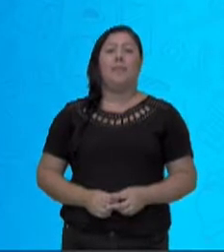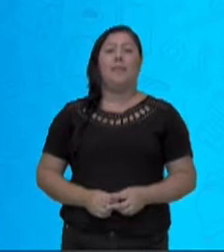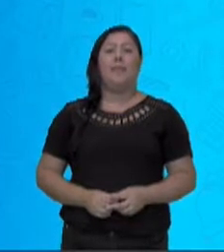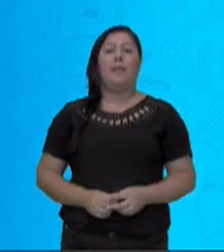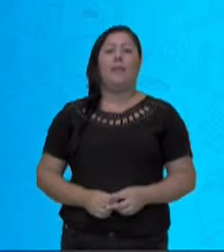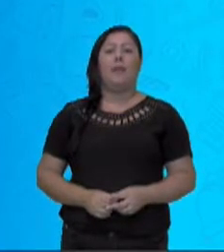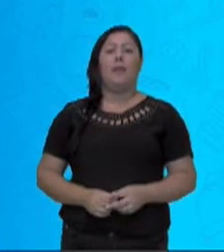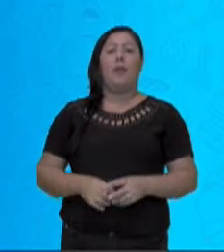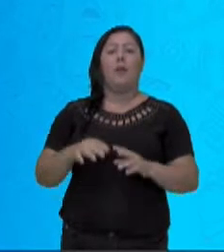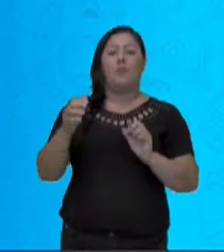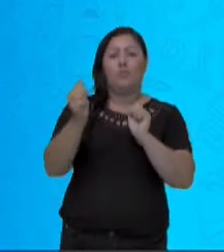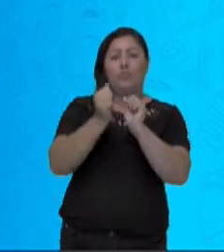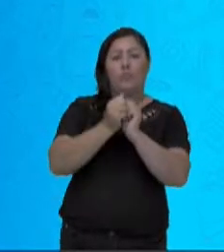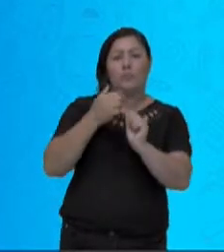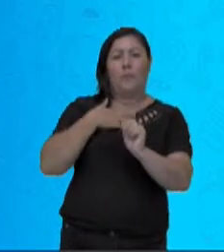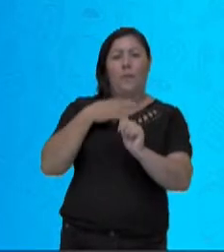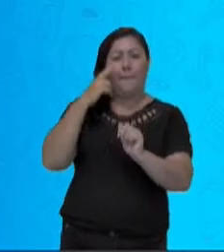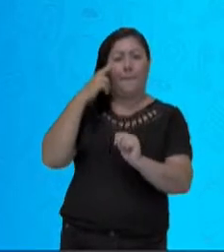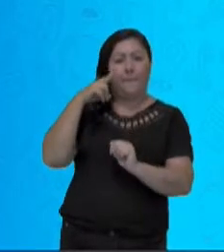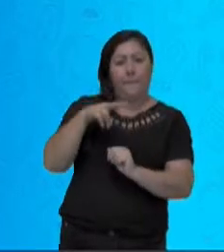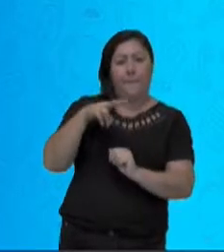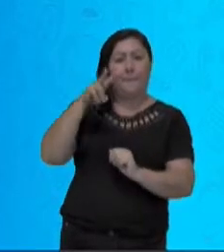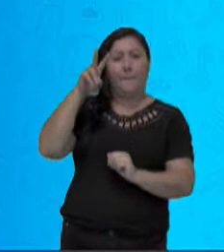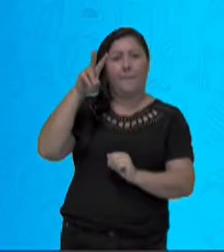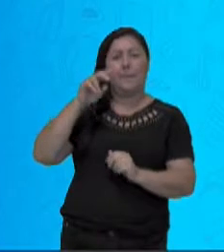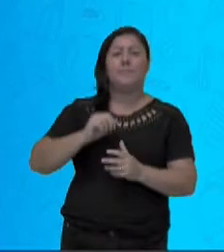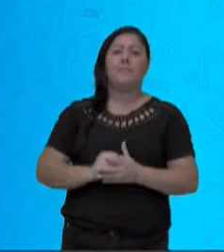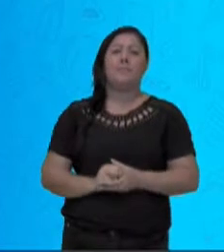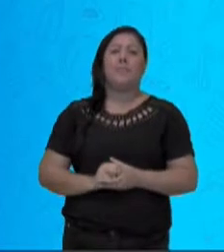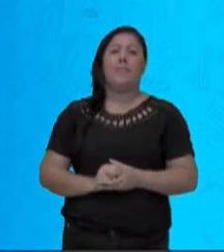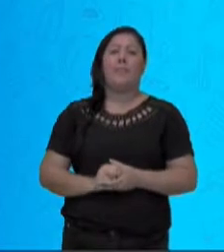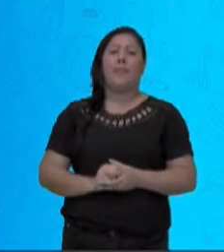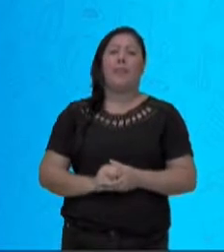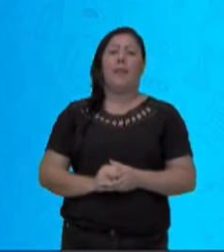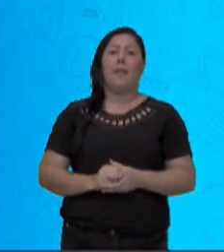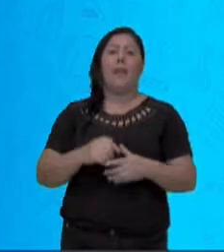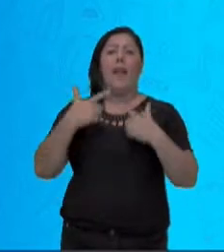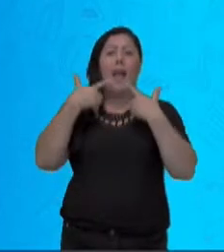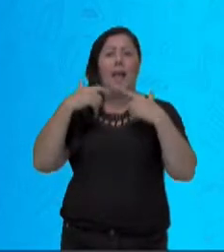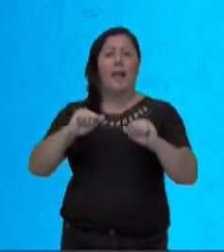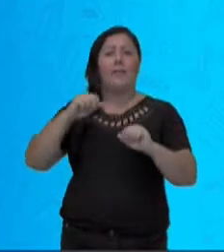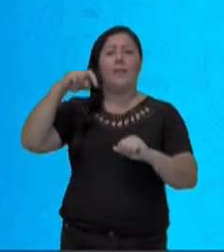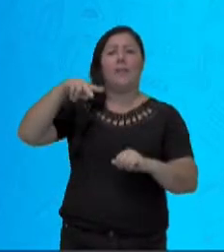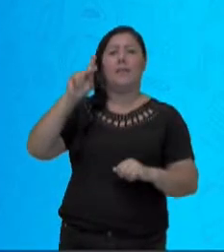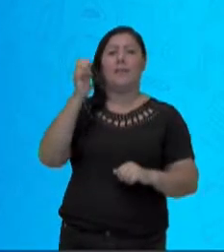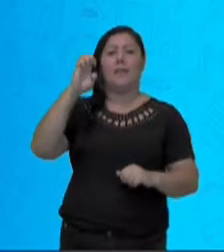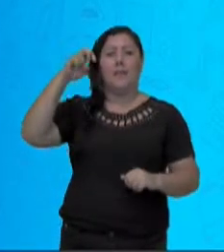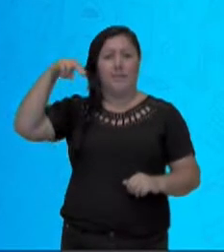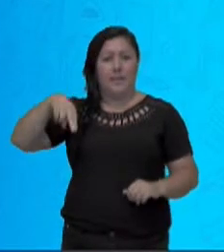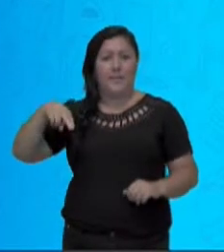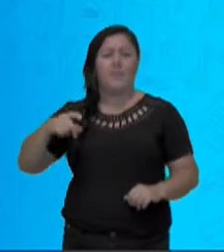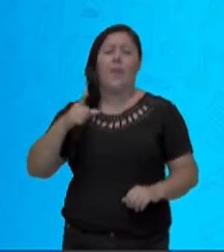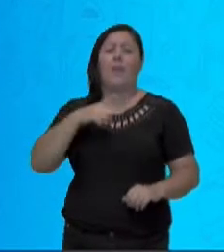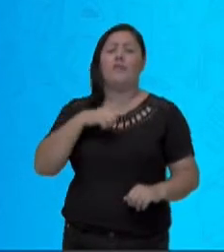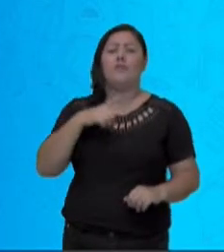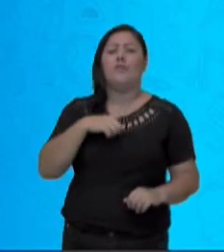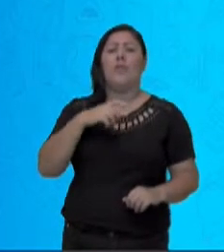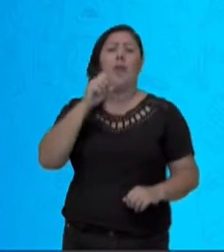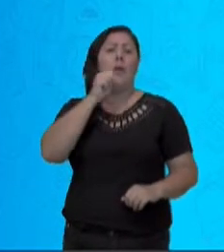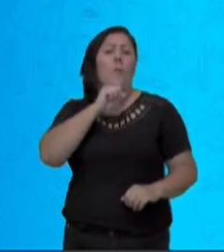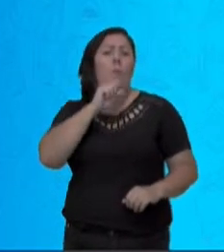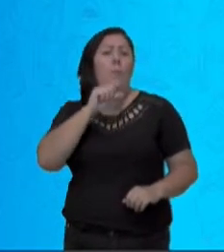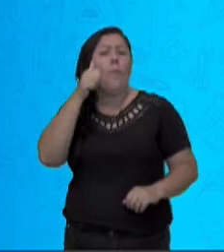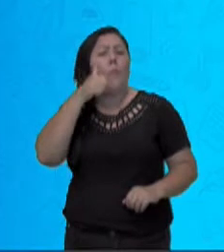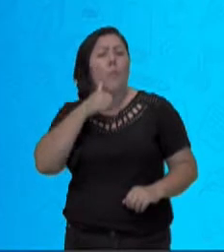Acompanhe a leitura comigo. A Língua do Inhém. Havia uma velhinha que